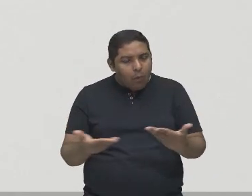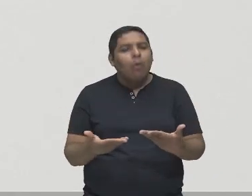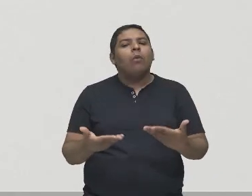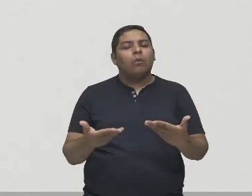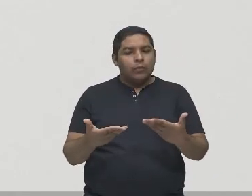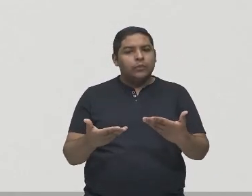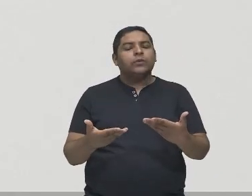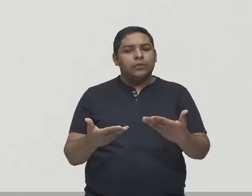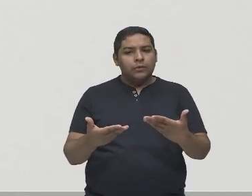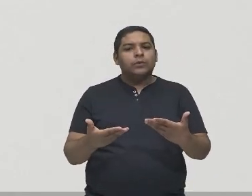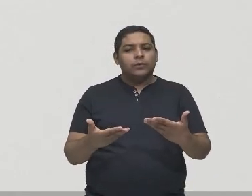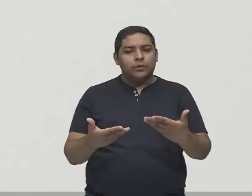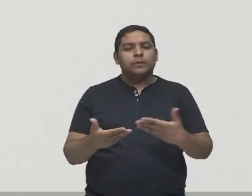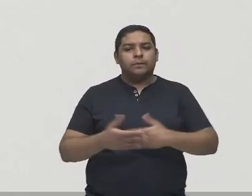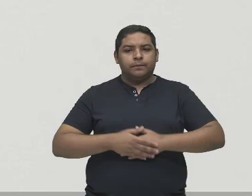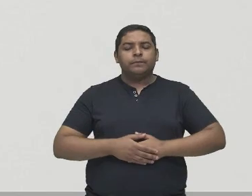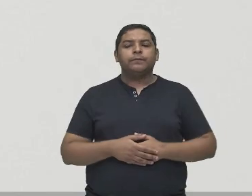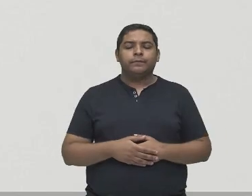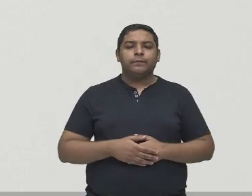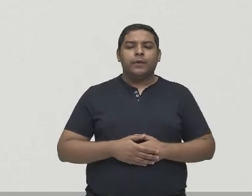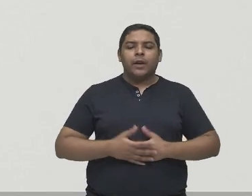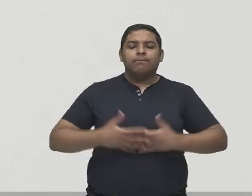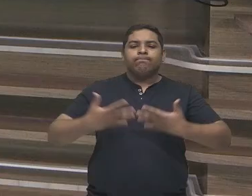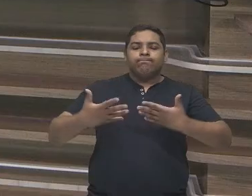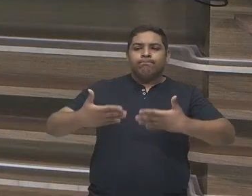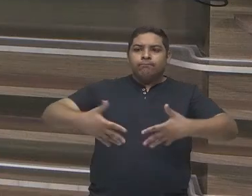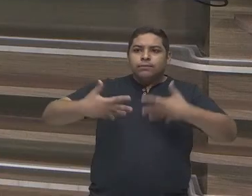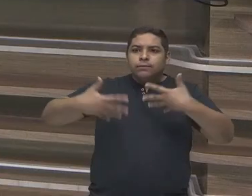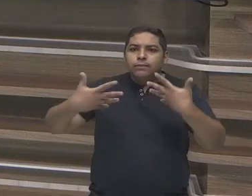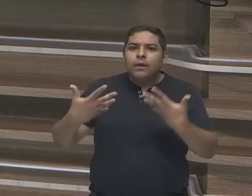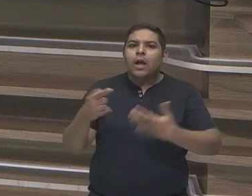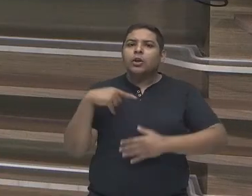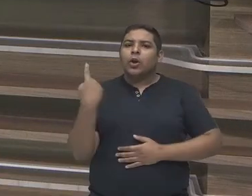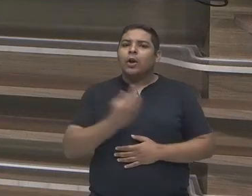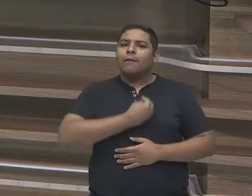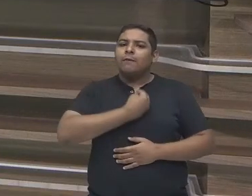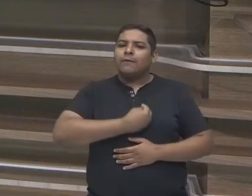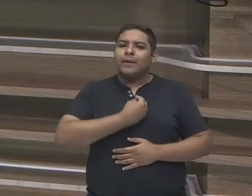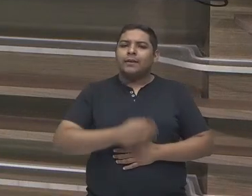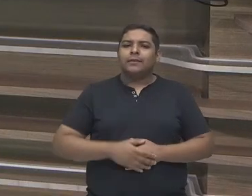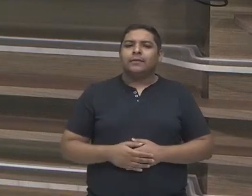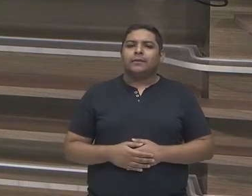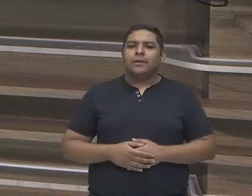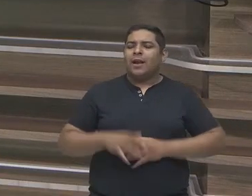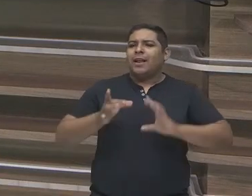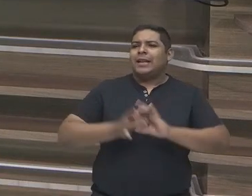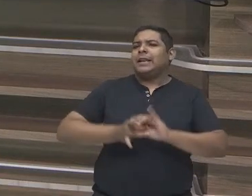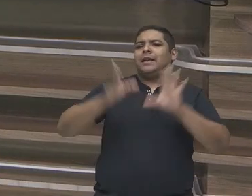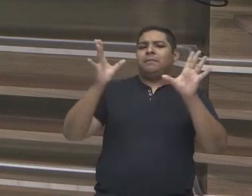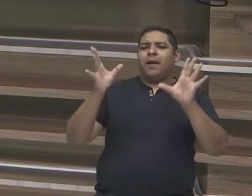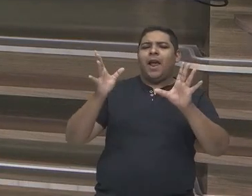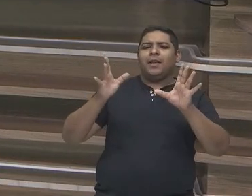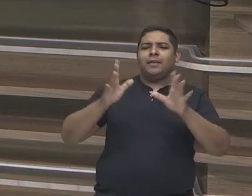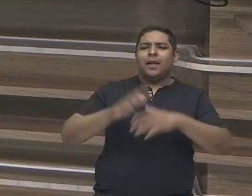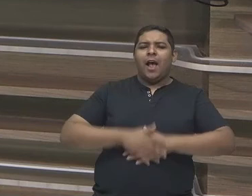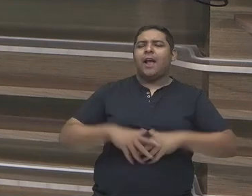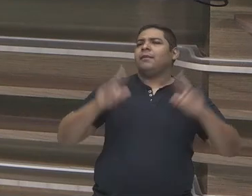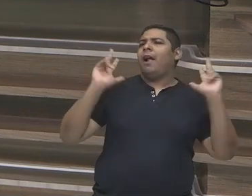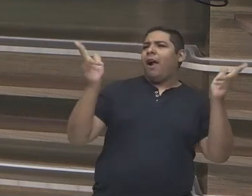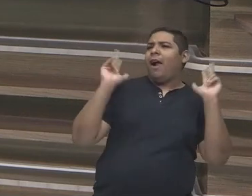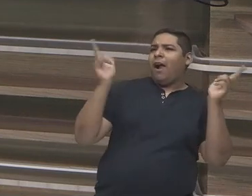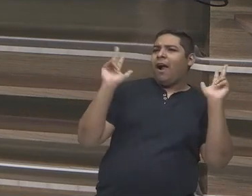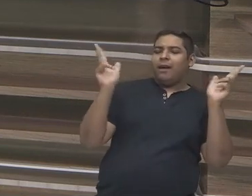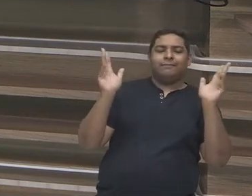esse lema como inspiração, até mesmo para as nossas vidas. Mas quando a gente fala liberdade, gente, não é sair por aí curtindo a vida doidado,